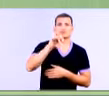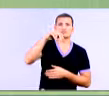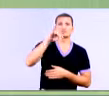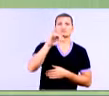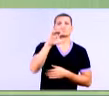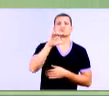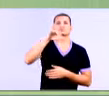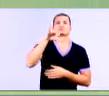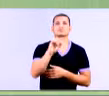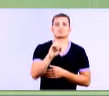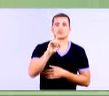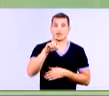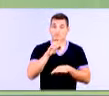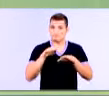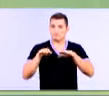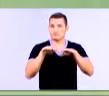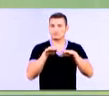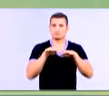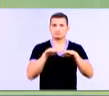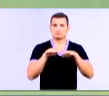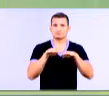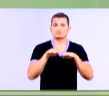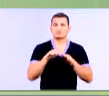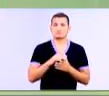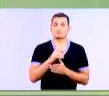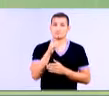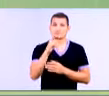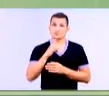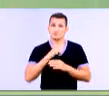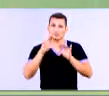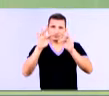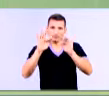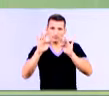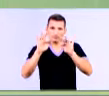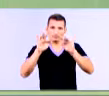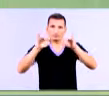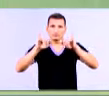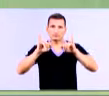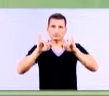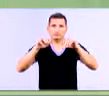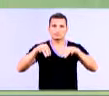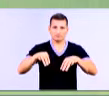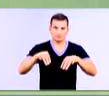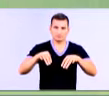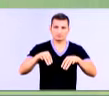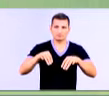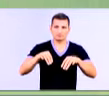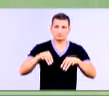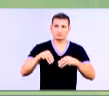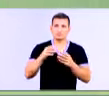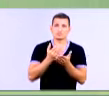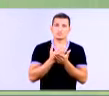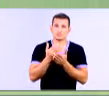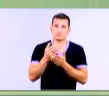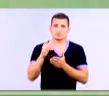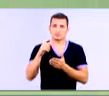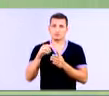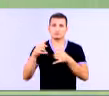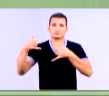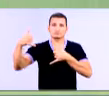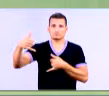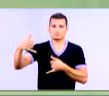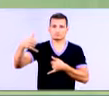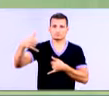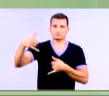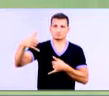É uma estrutura padrão. E você tem um fim. O início, gente, é delimitado por um